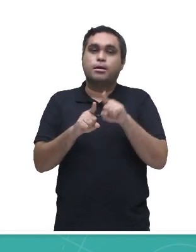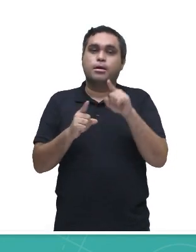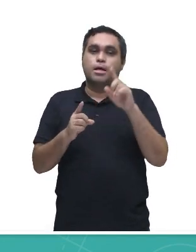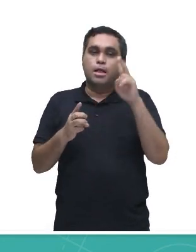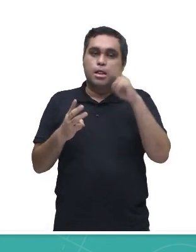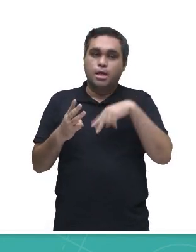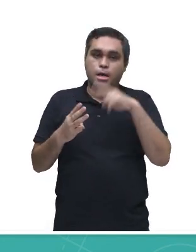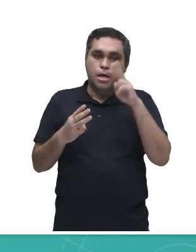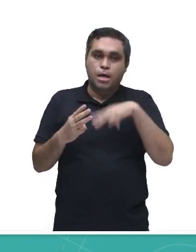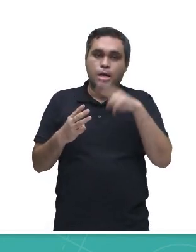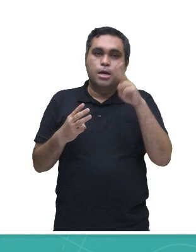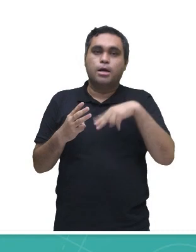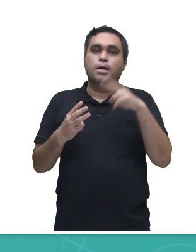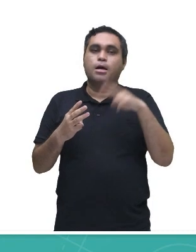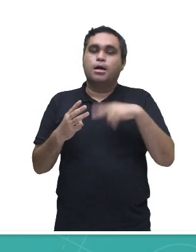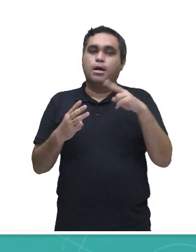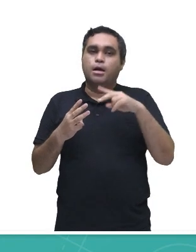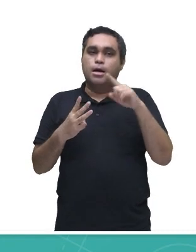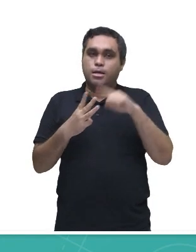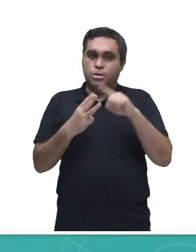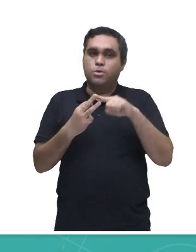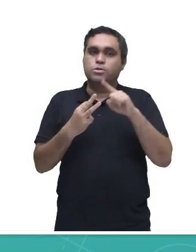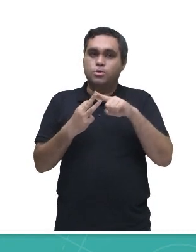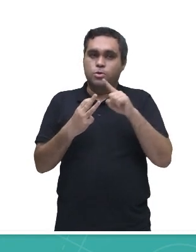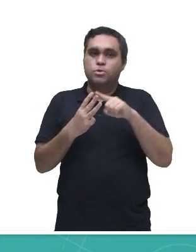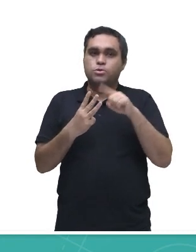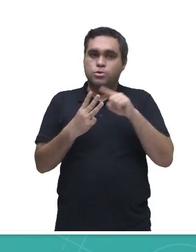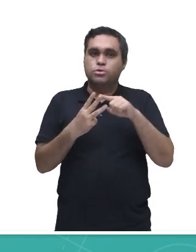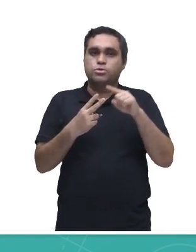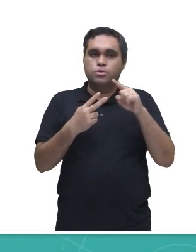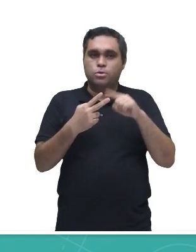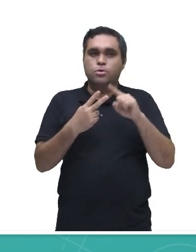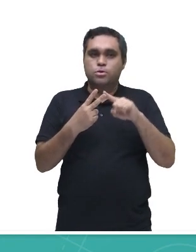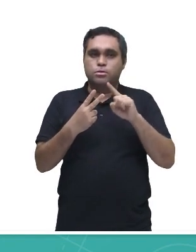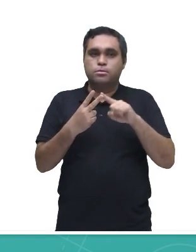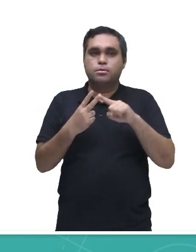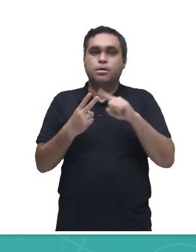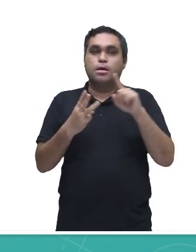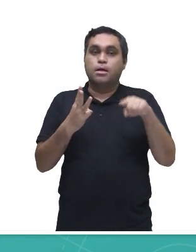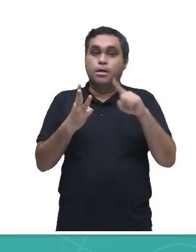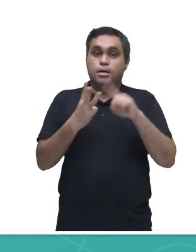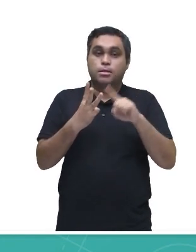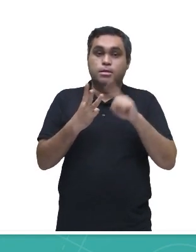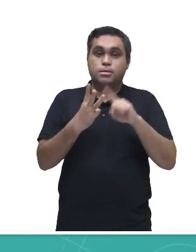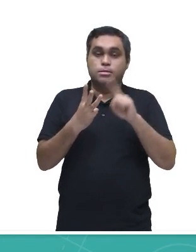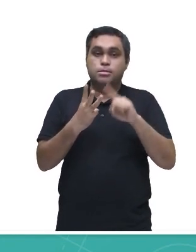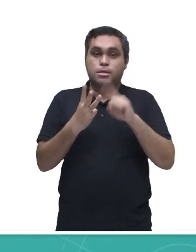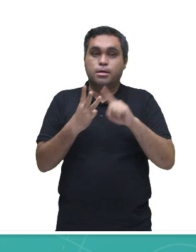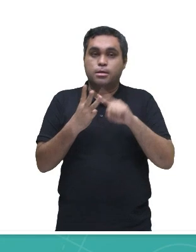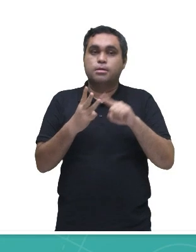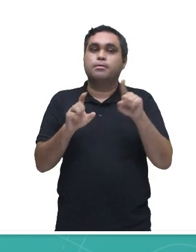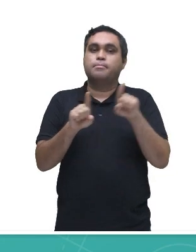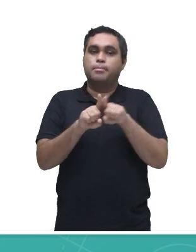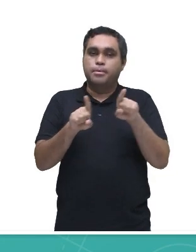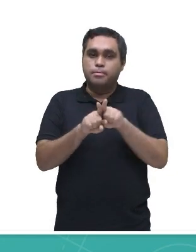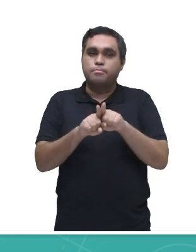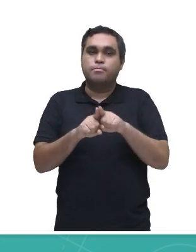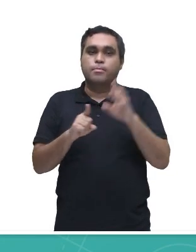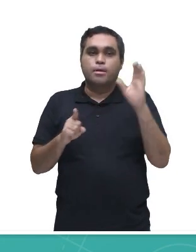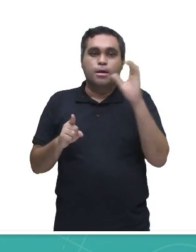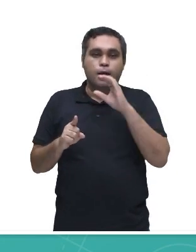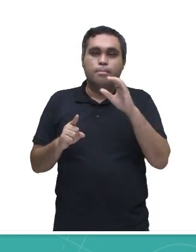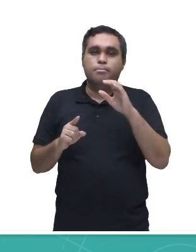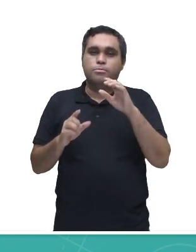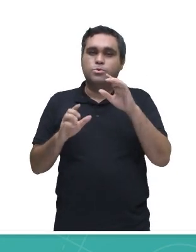que a gente ensinou, que vocês vão conseguir responder rapidamente. E a questão 3, olha só, vou falar rapidinho sobre esse